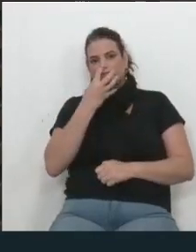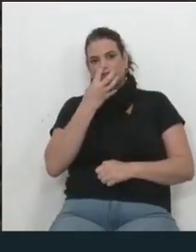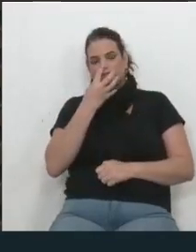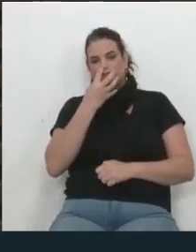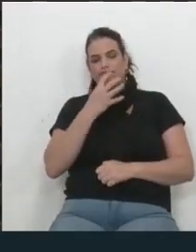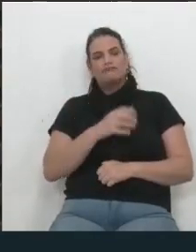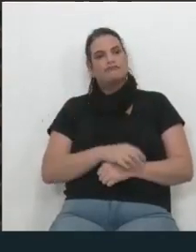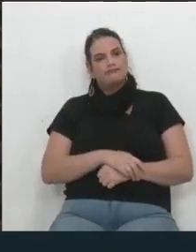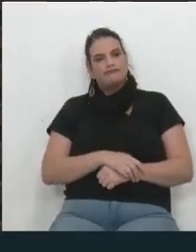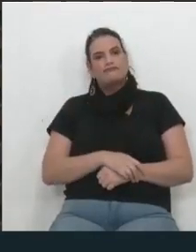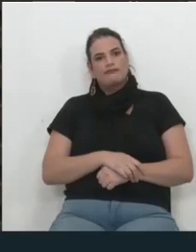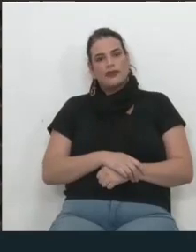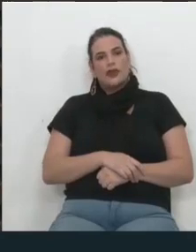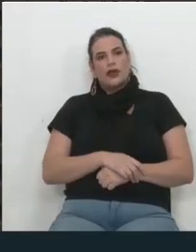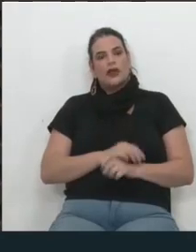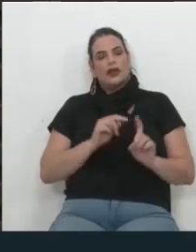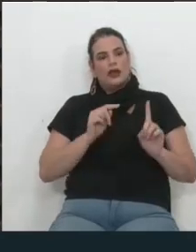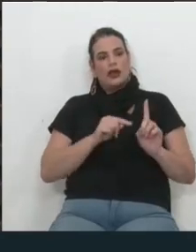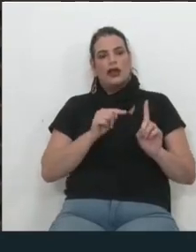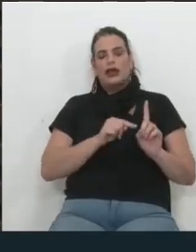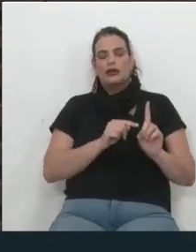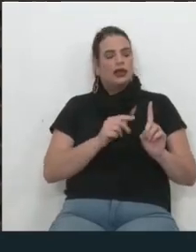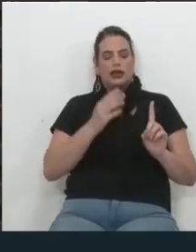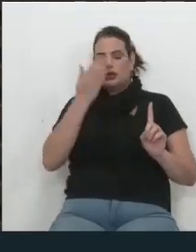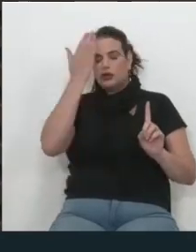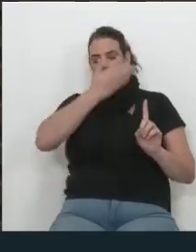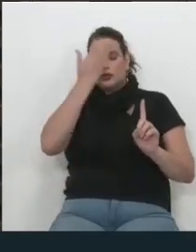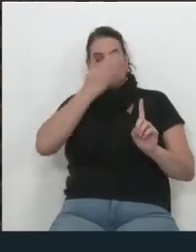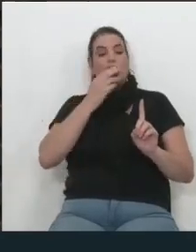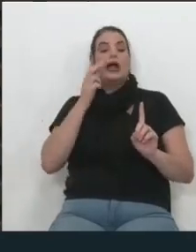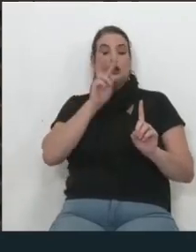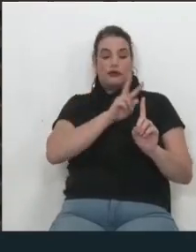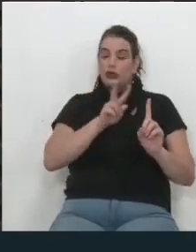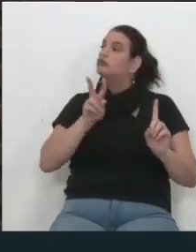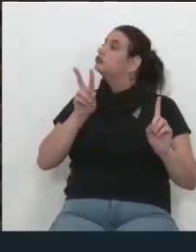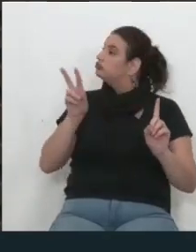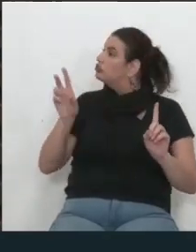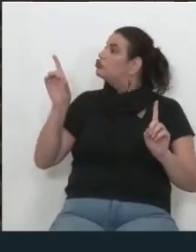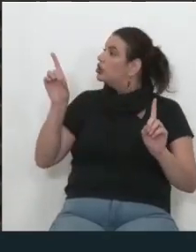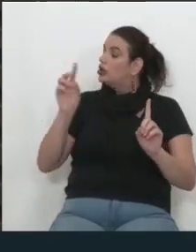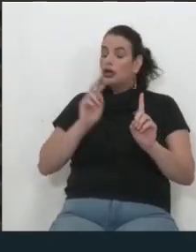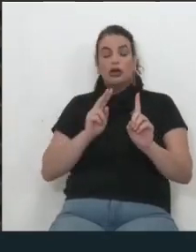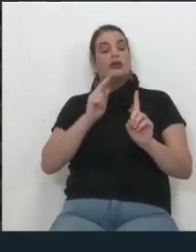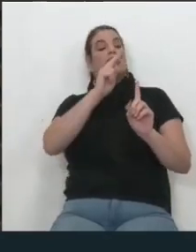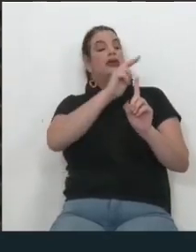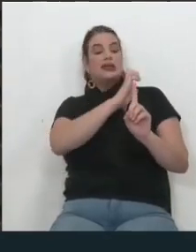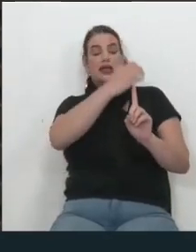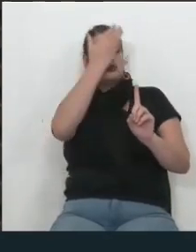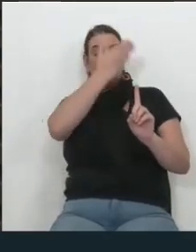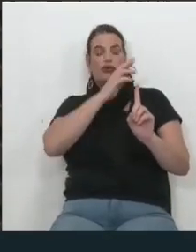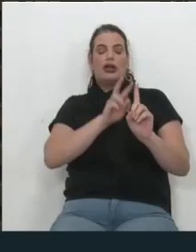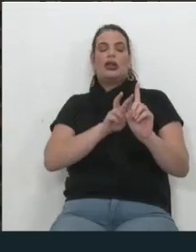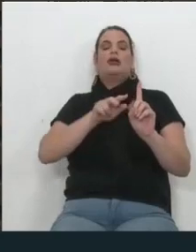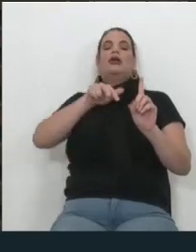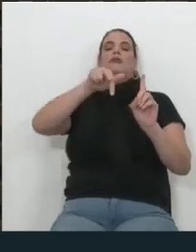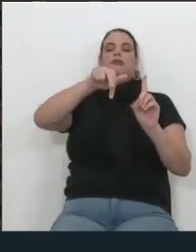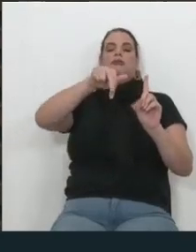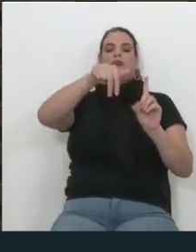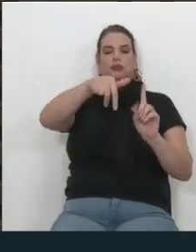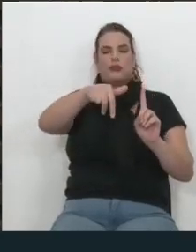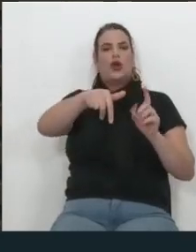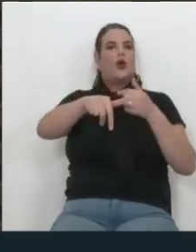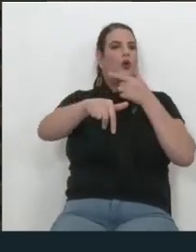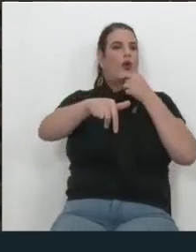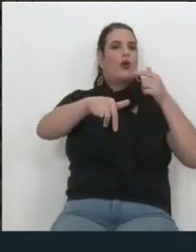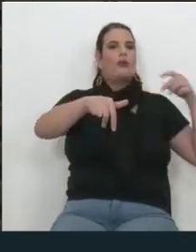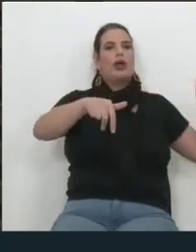mulher, infelizmente, ela não olhou para a esquerda, ela olhou para a direita, e quando ela colocou 2 passos na Mãe dos Homens, o rapaz não teve